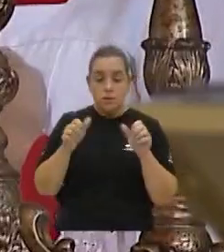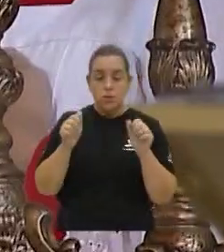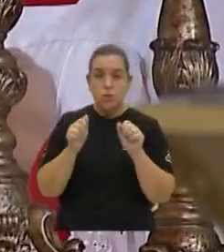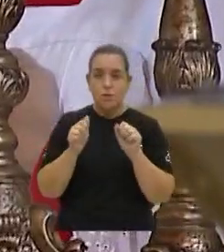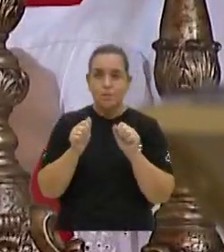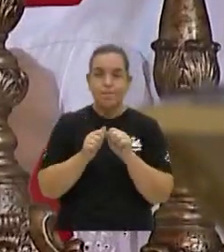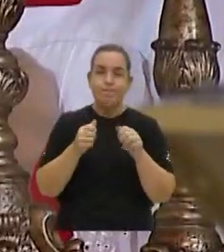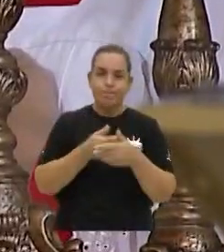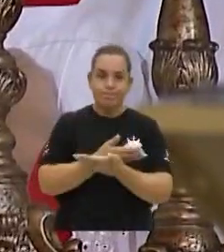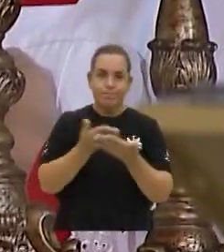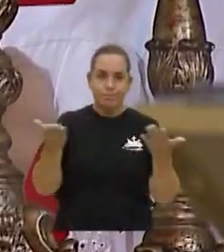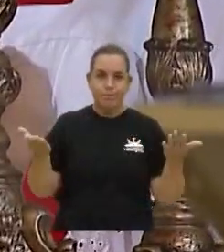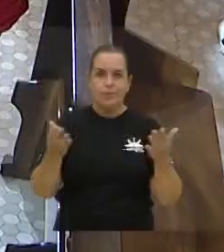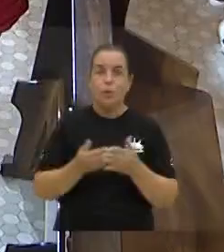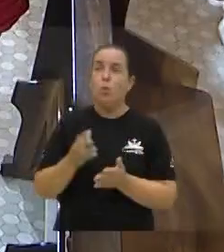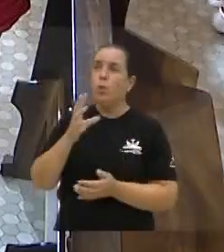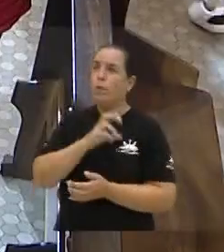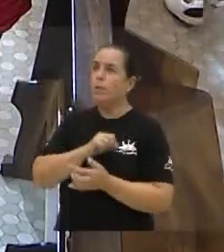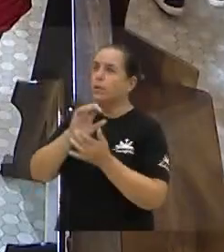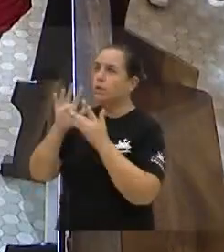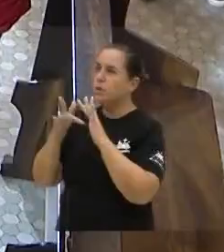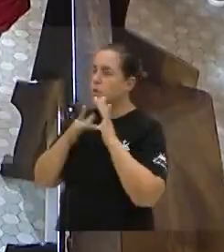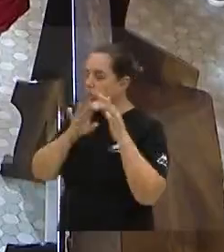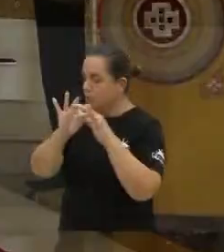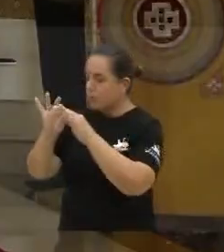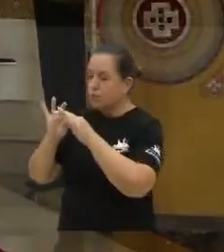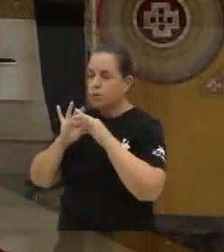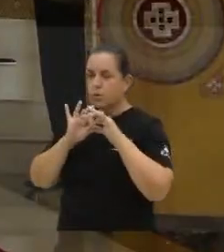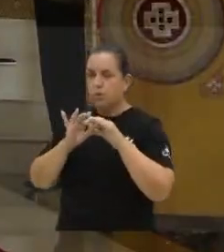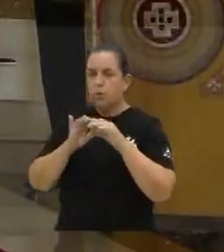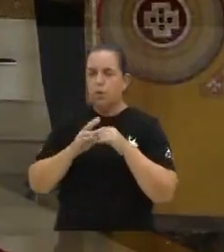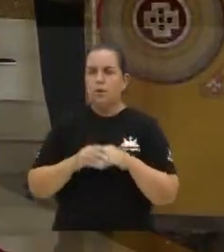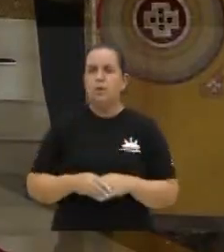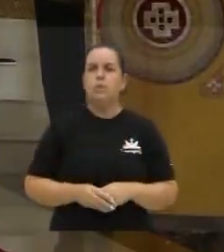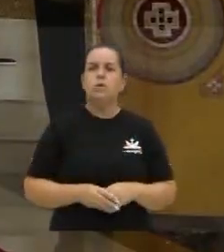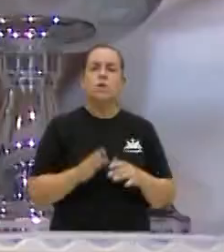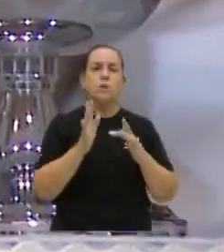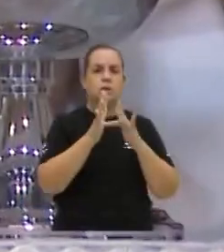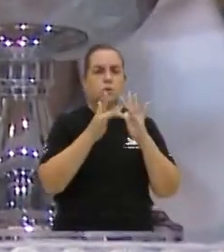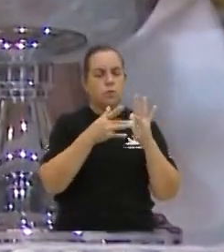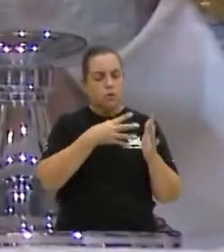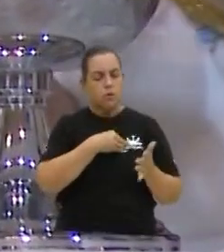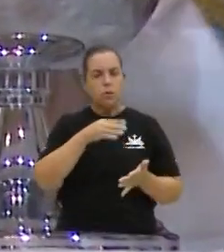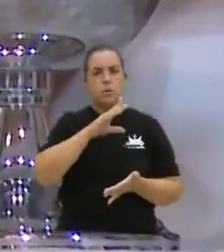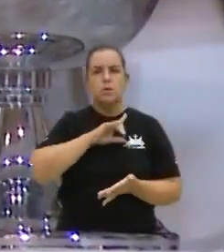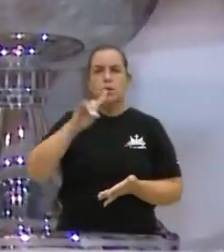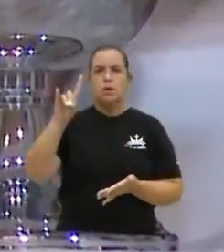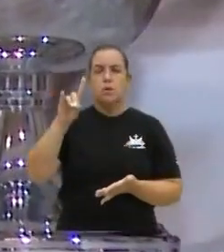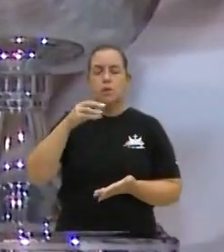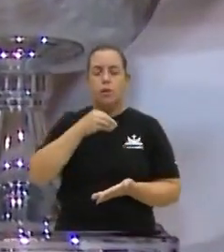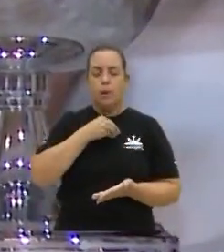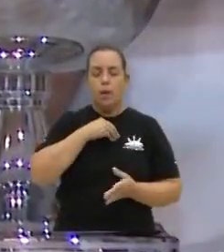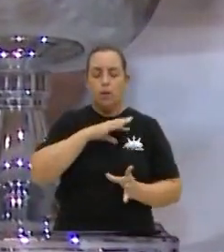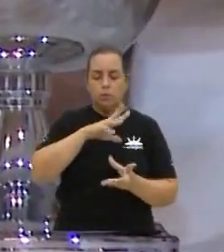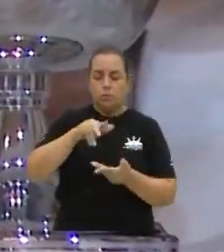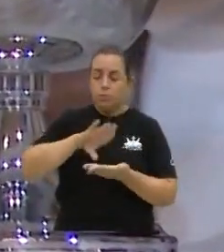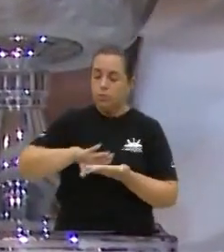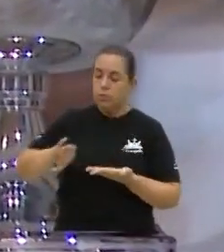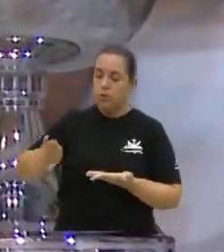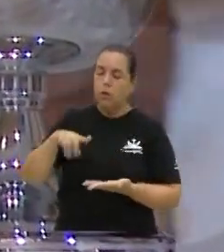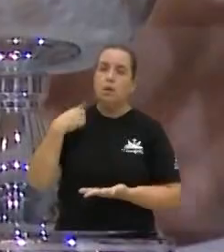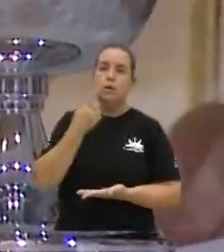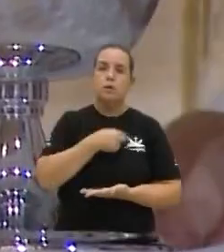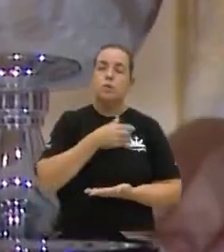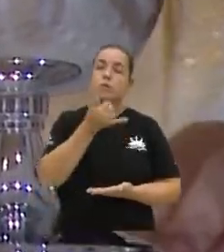esteja com todos vocês. O amor de Cristo nos uniu. Cordeiro de Deus, que tirais o pecado